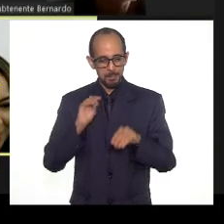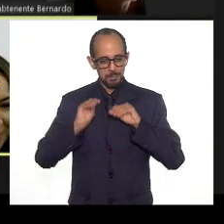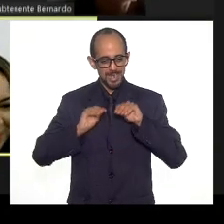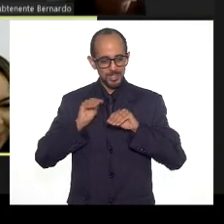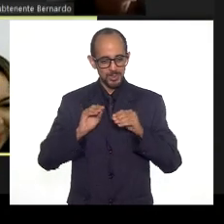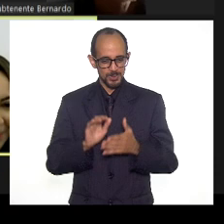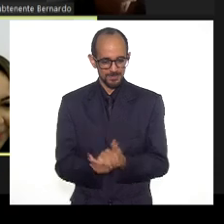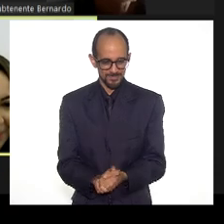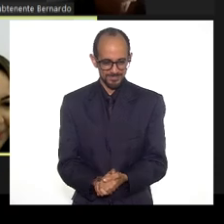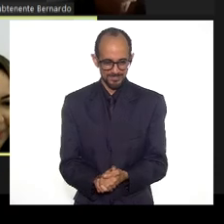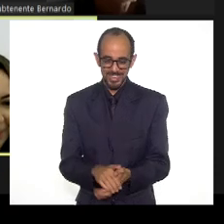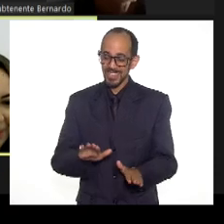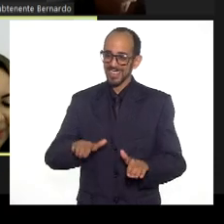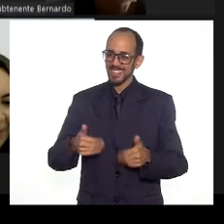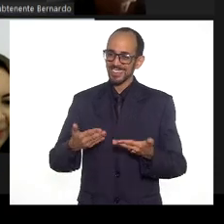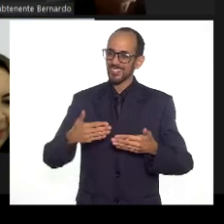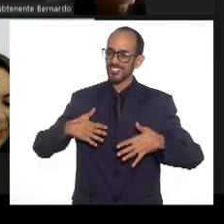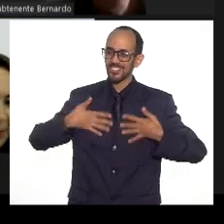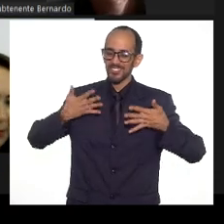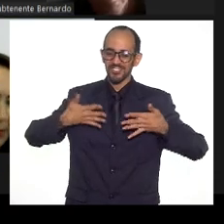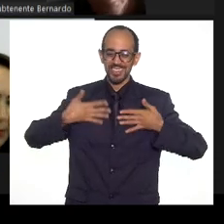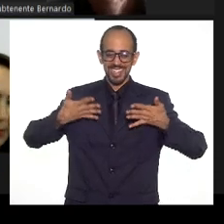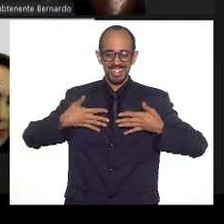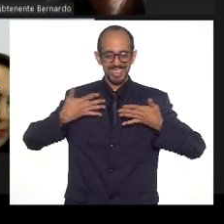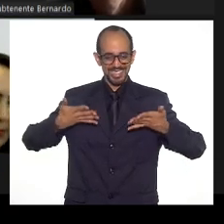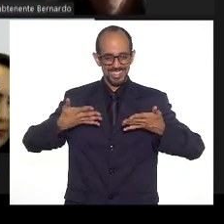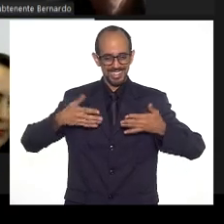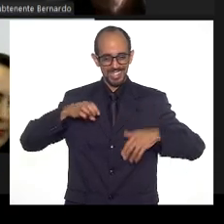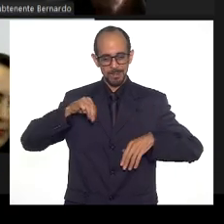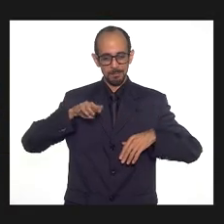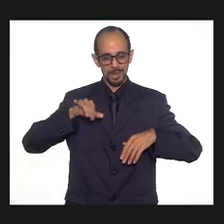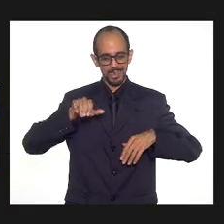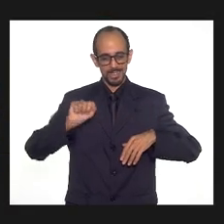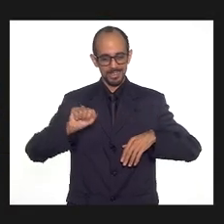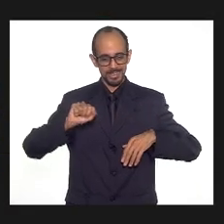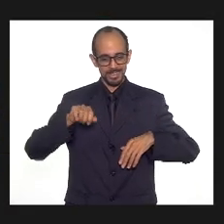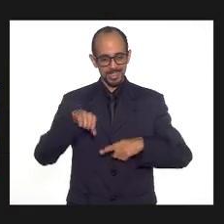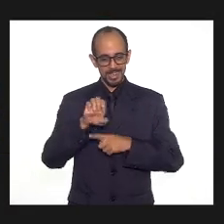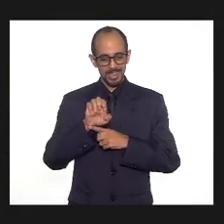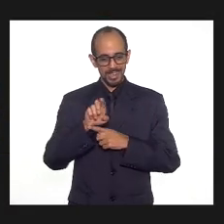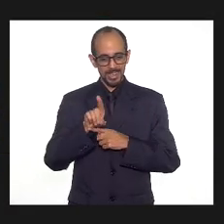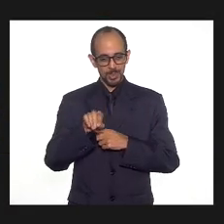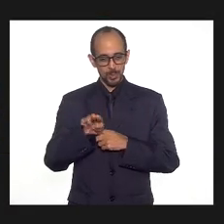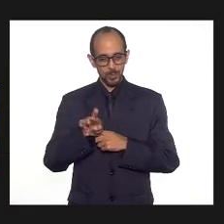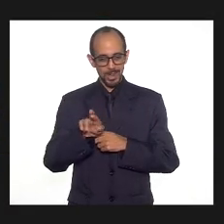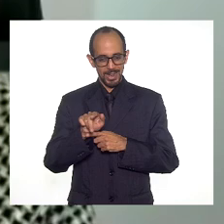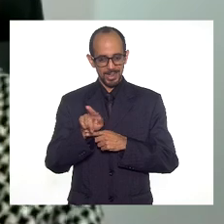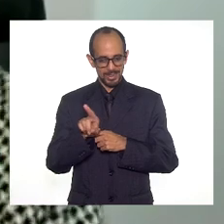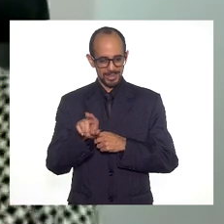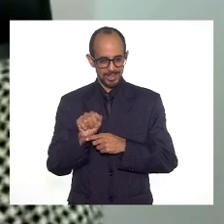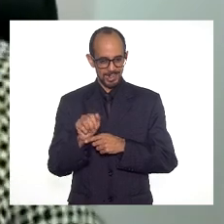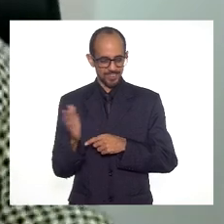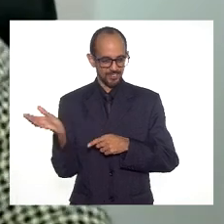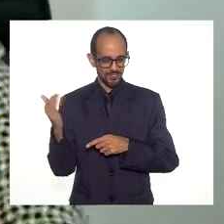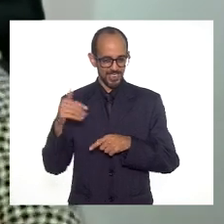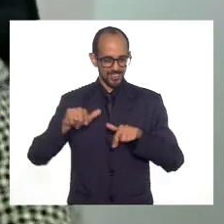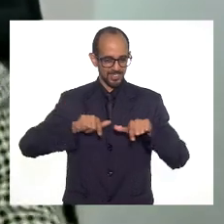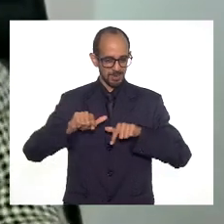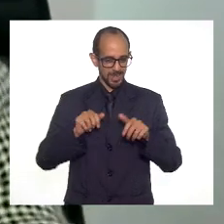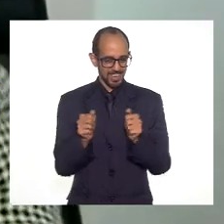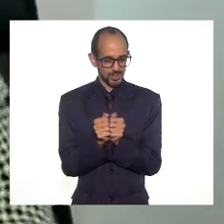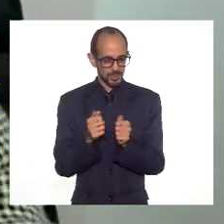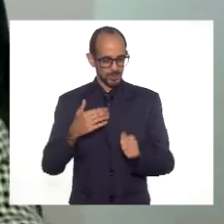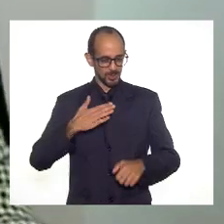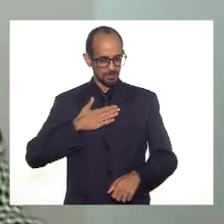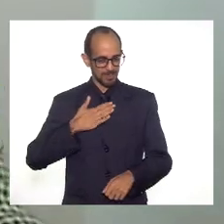Obrigado, então, com muita alegria aqui, vindo com a Duda, Maria Eduarda, trabalhar hoje, despachar com ela. E lembrando que, de